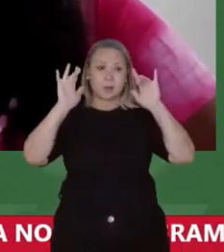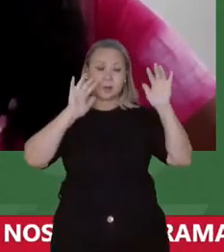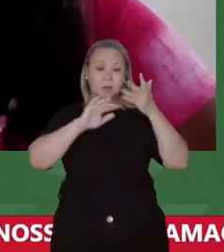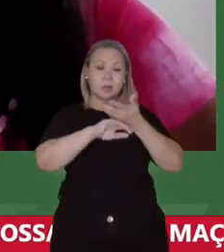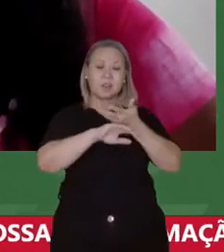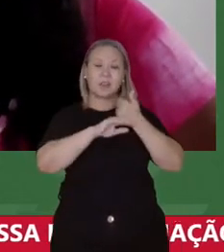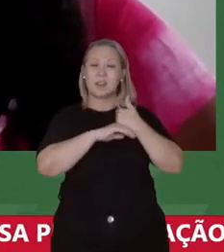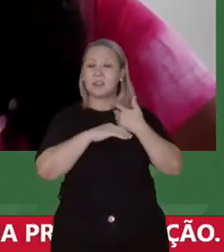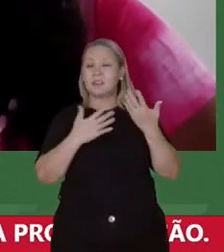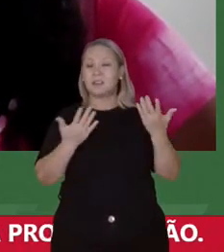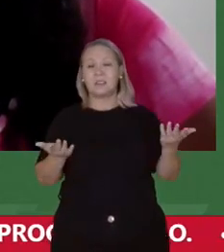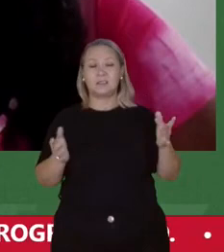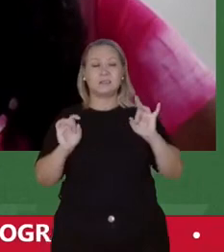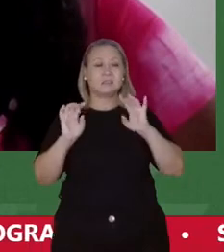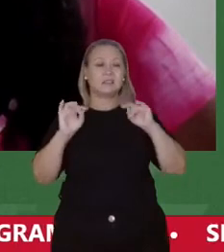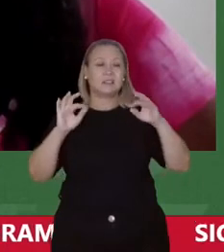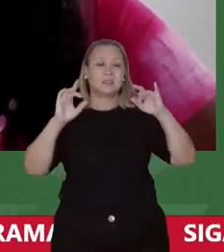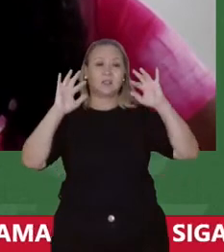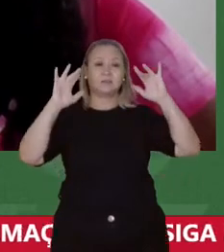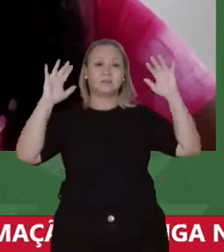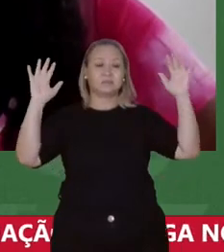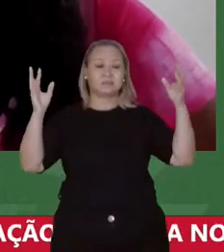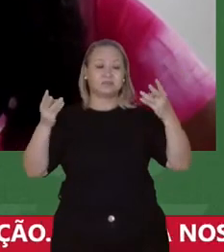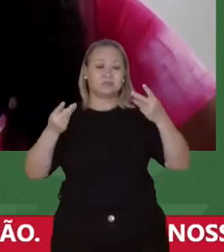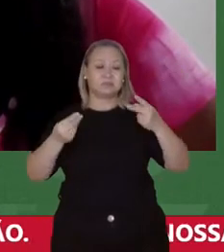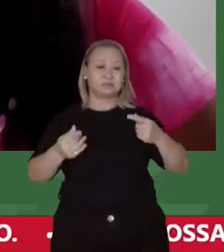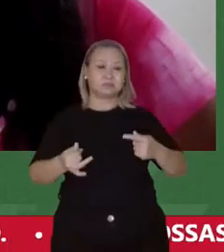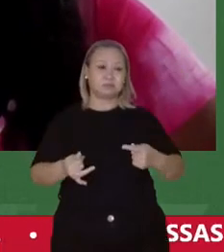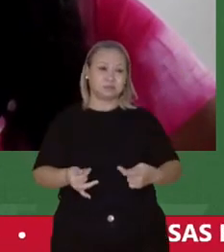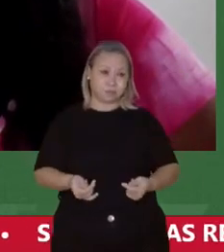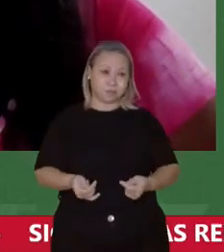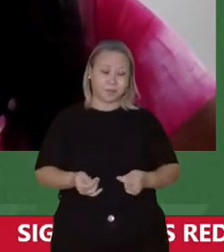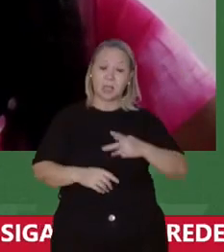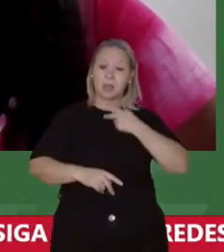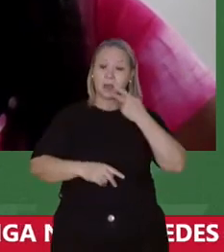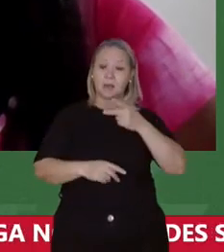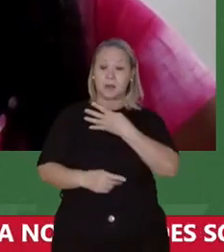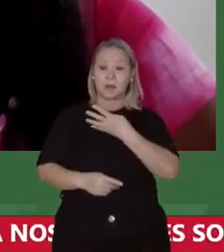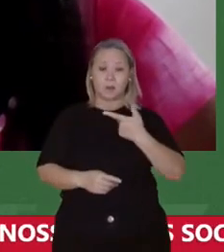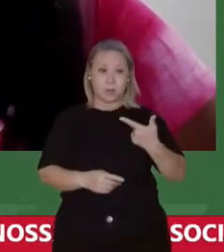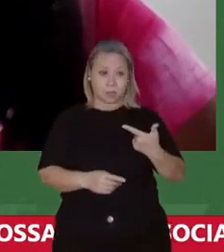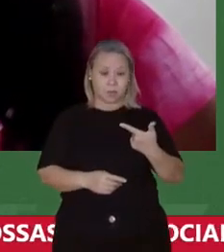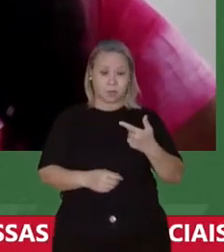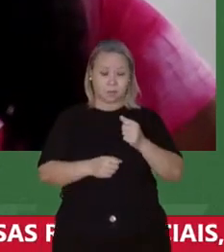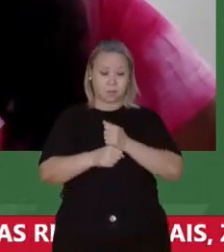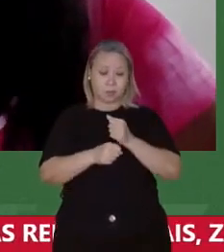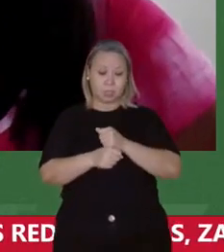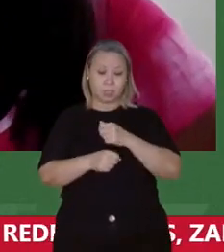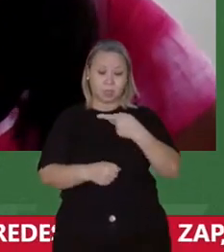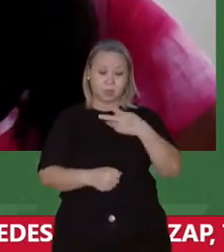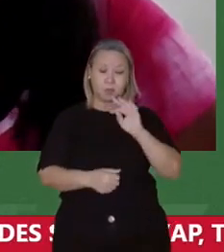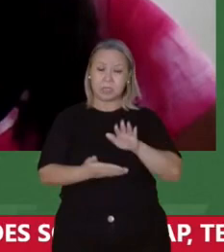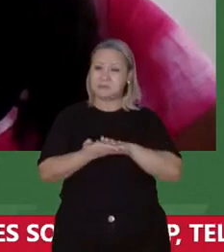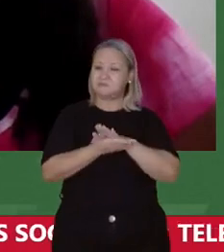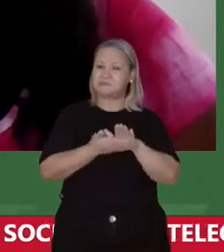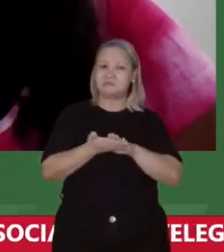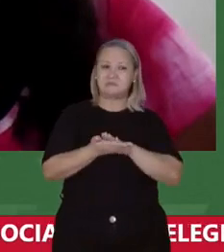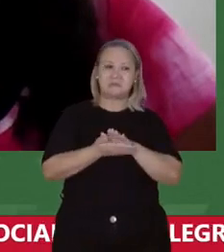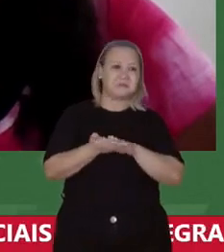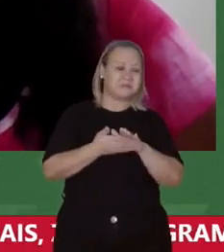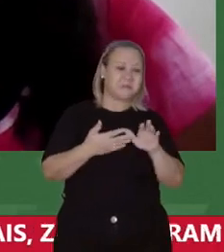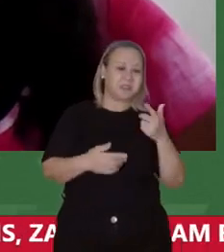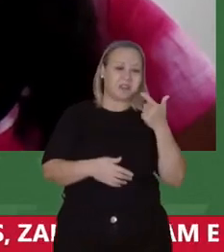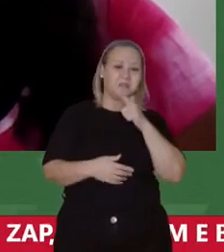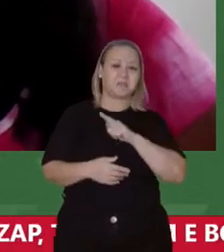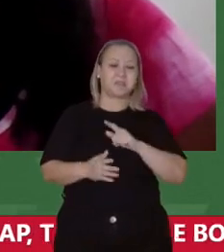utopias distantes para a juventude brasileira. Então, para falar nos 42 anos do PT, nada consegue, na minha opinião, né,